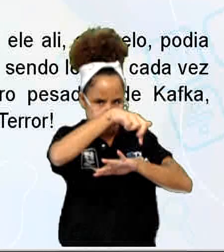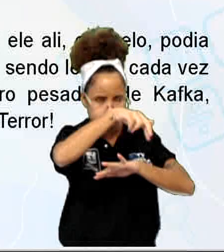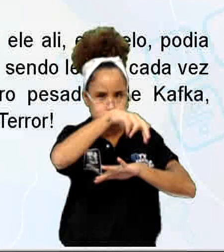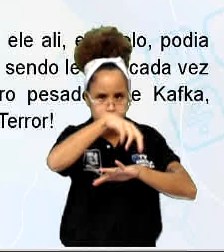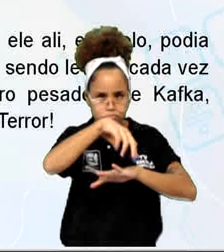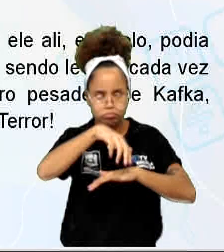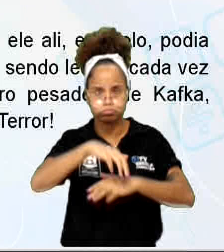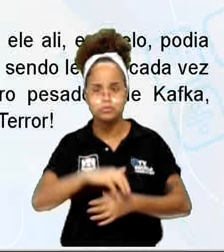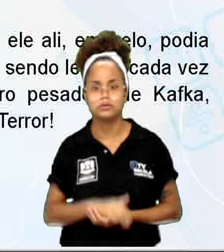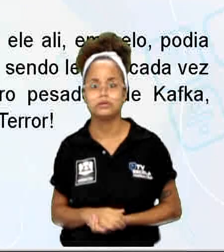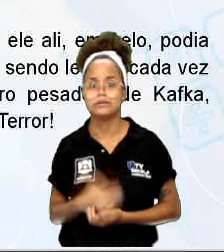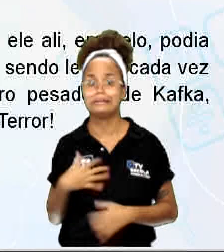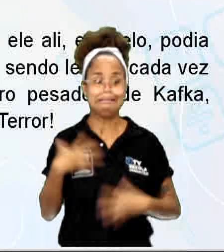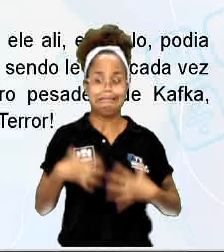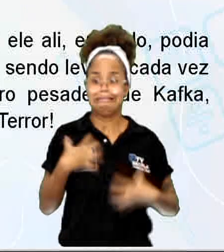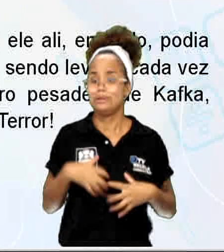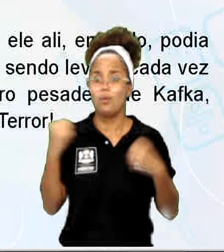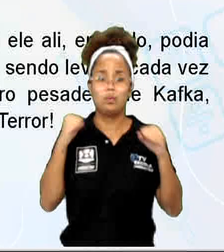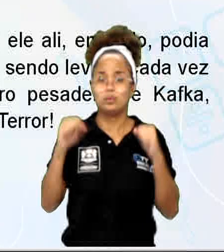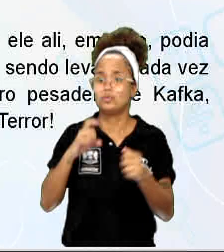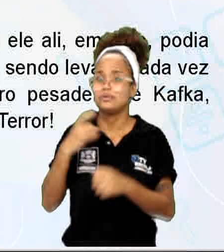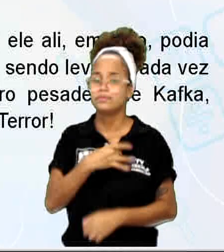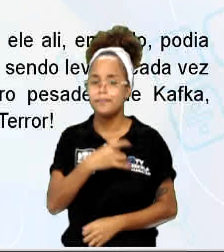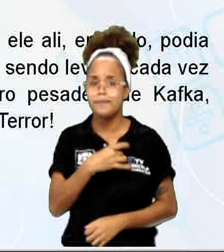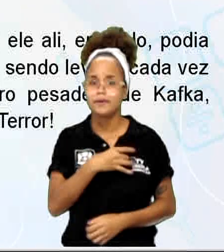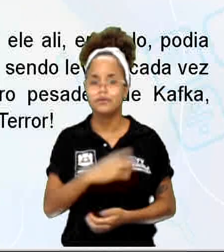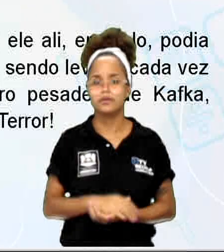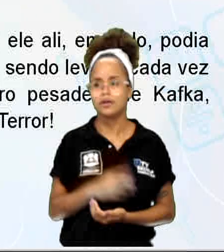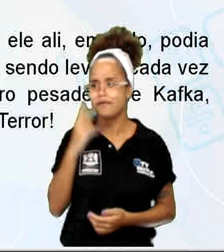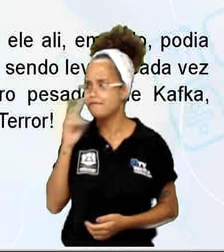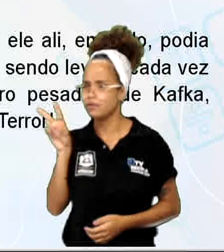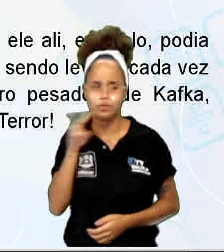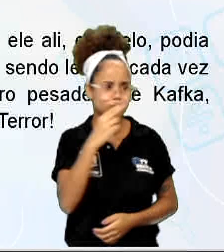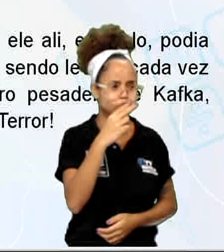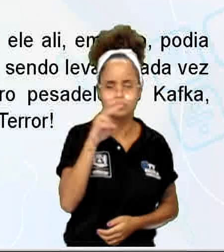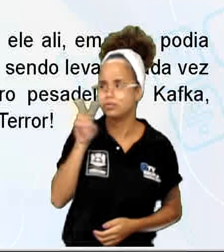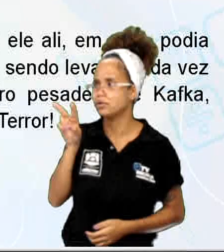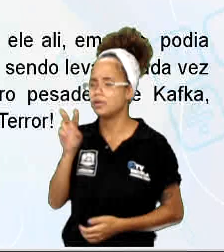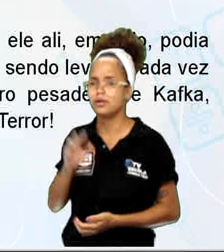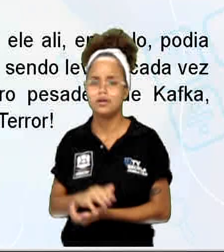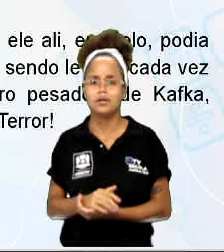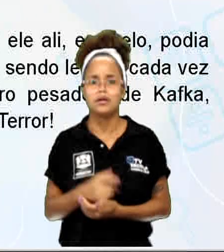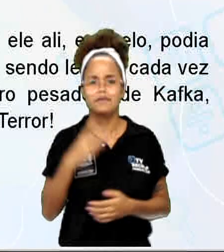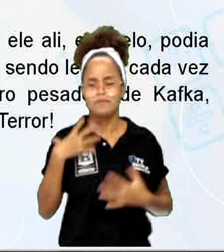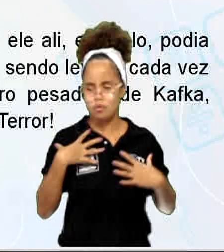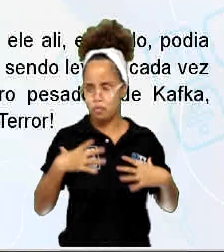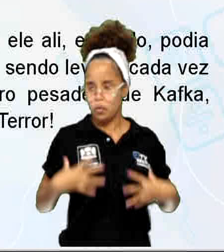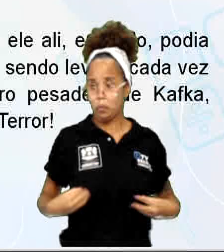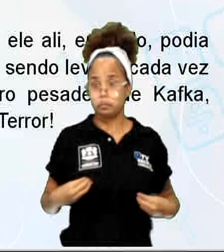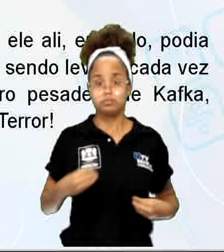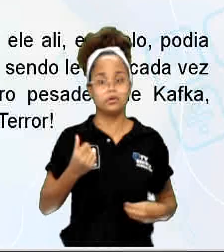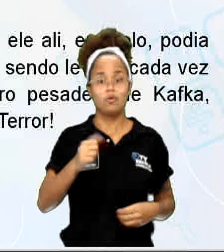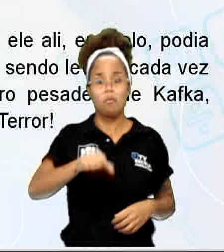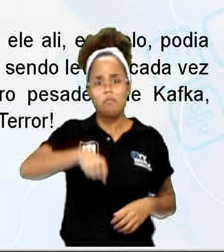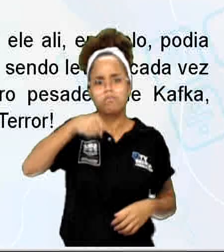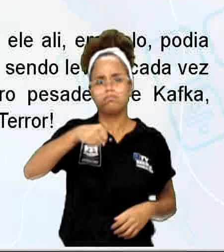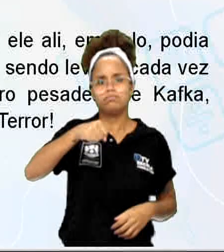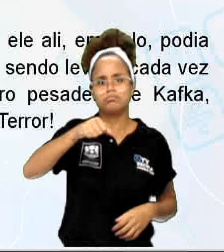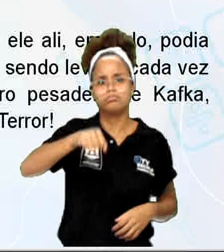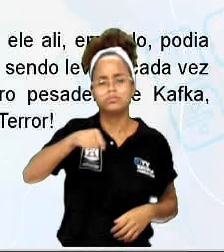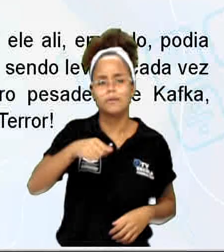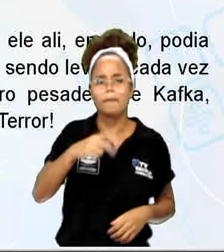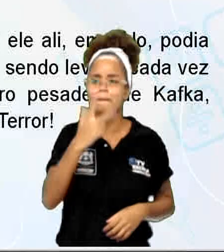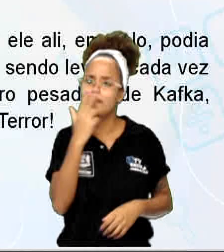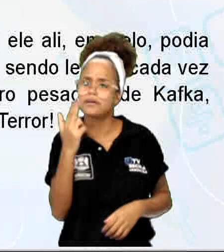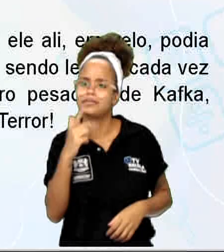baixo. Tomado de pânico, olhou ao redor fazendo uma pirueta e assim, despido, embrulho na mão, parecia